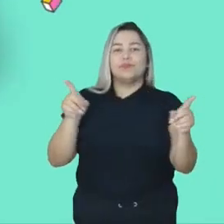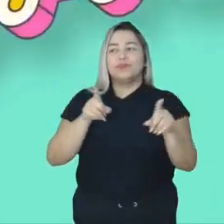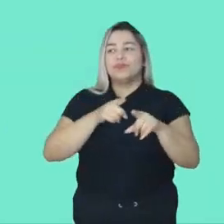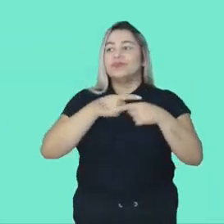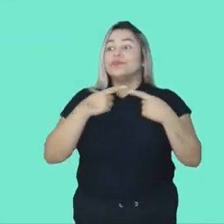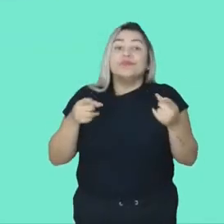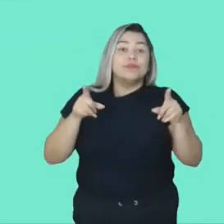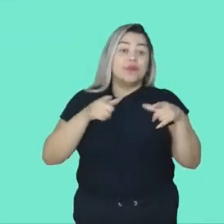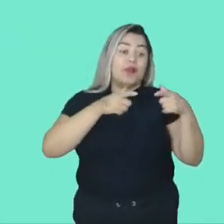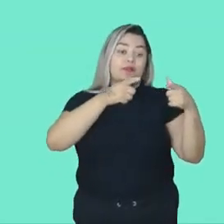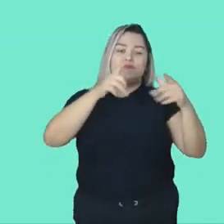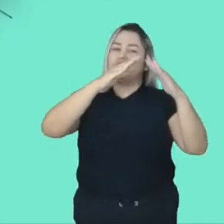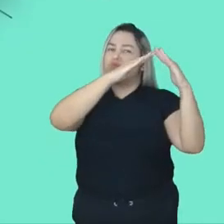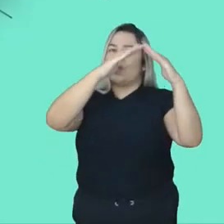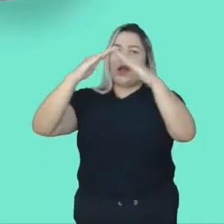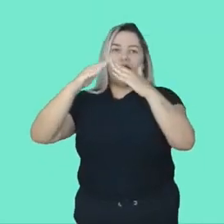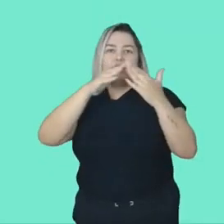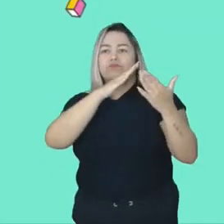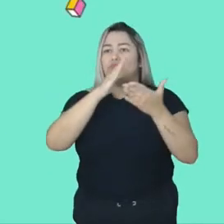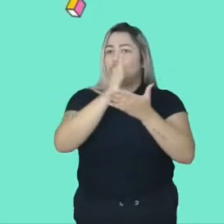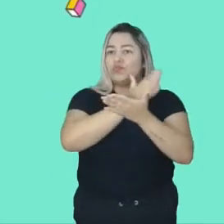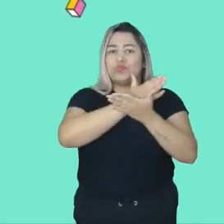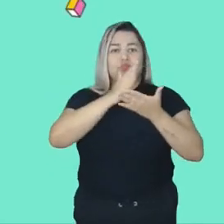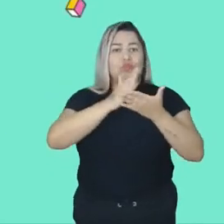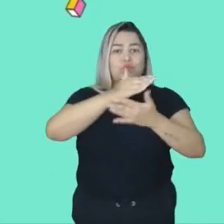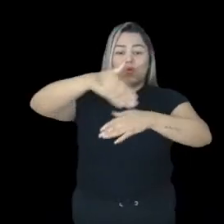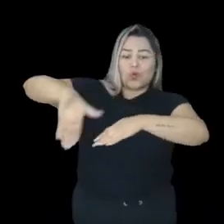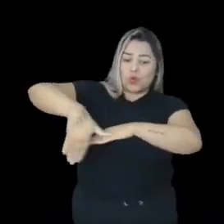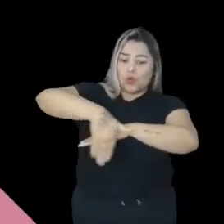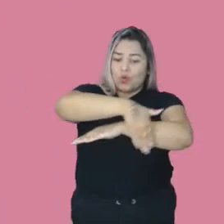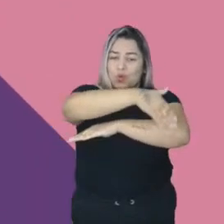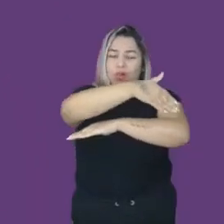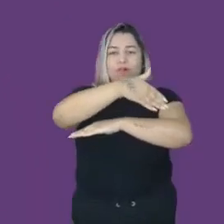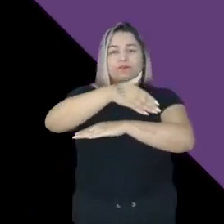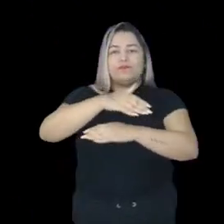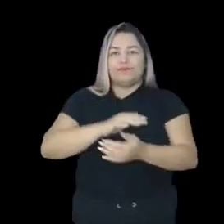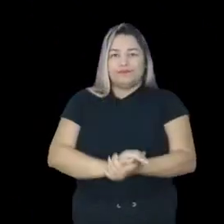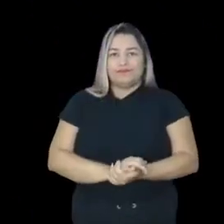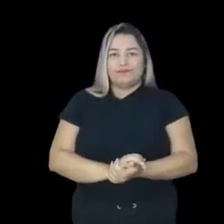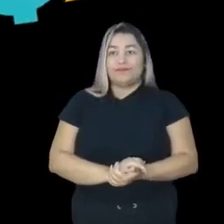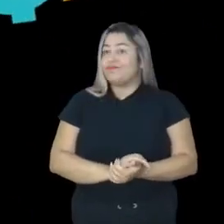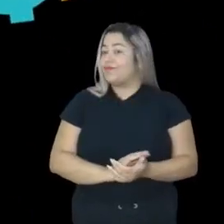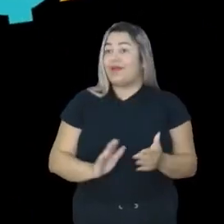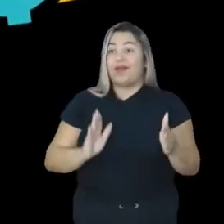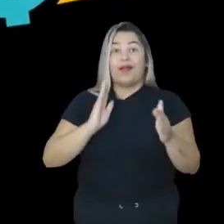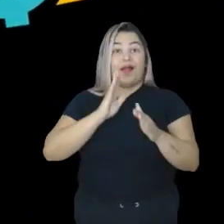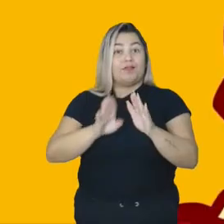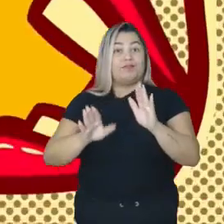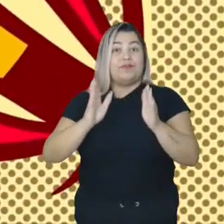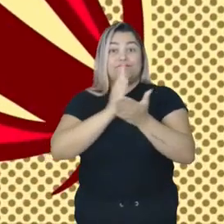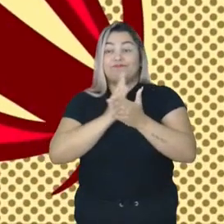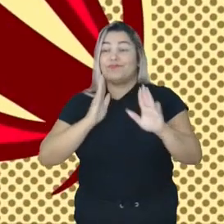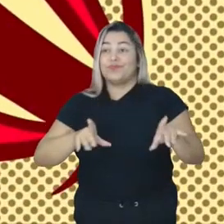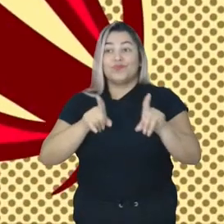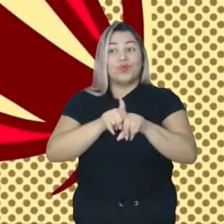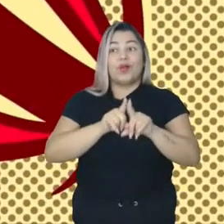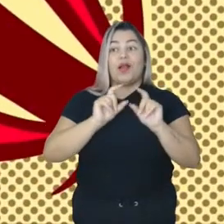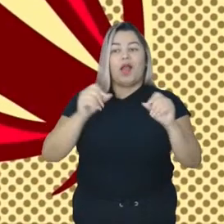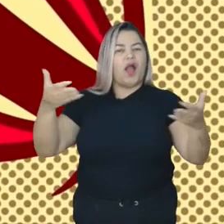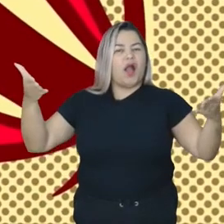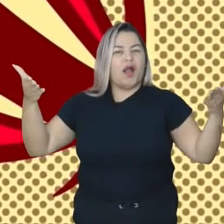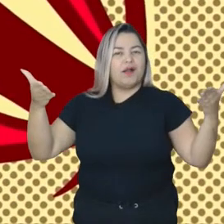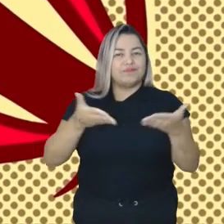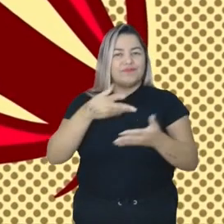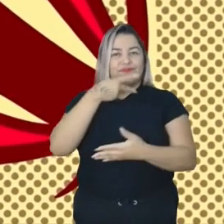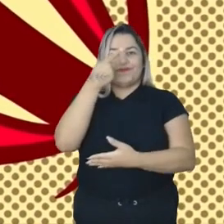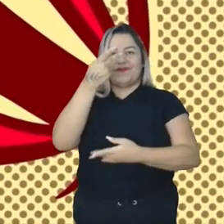Seja em casa, no campo, na rua ou na praça, chega de mordaça,